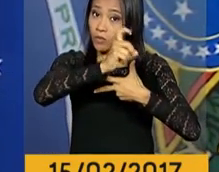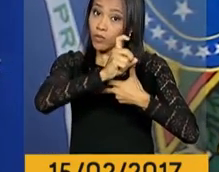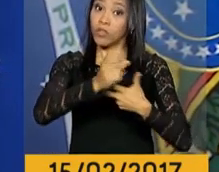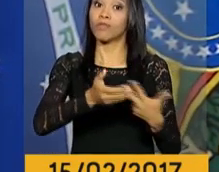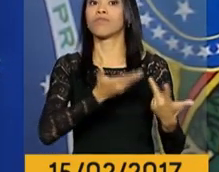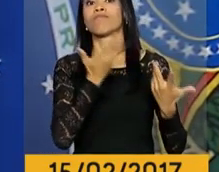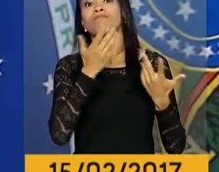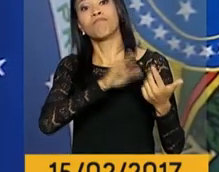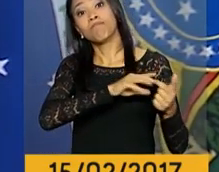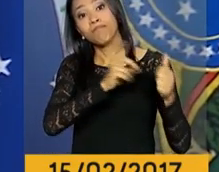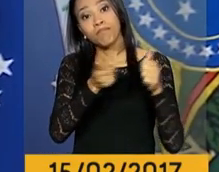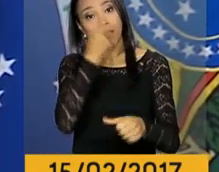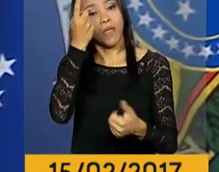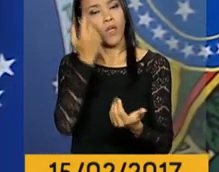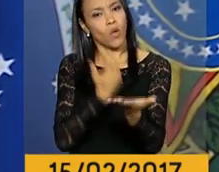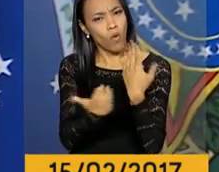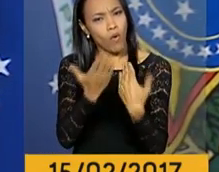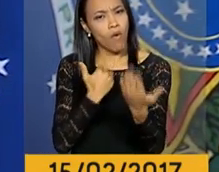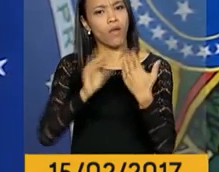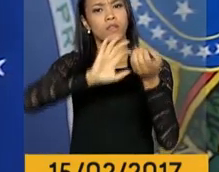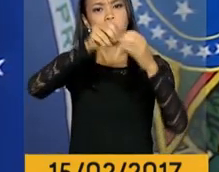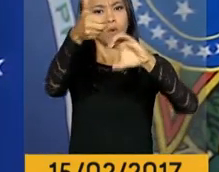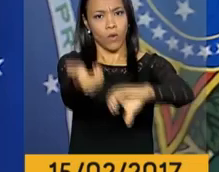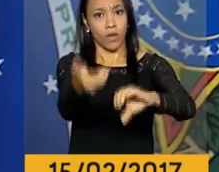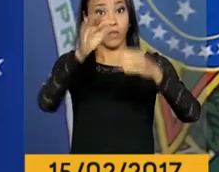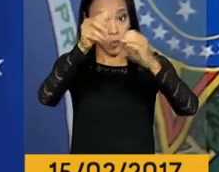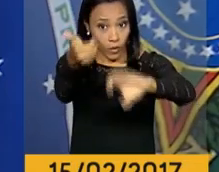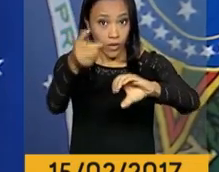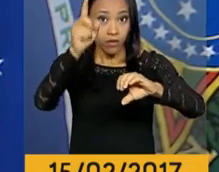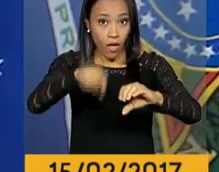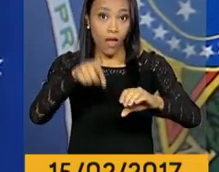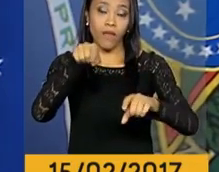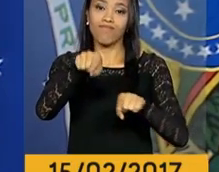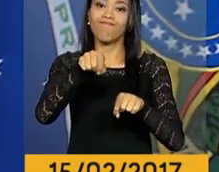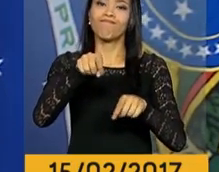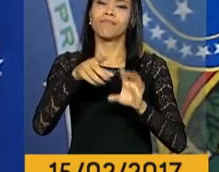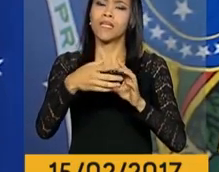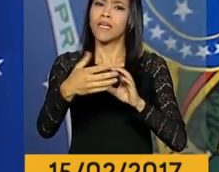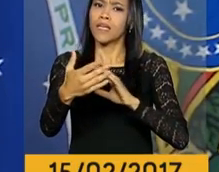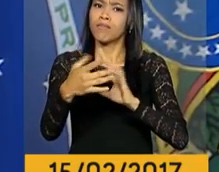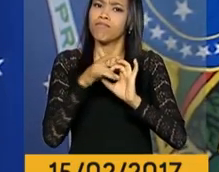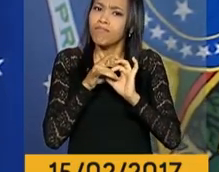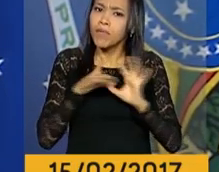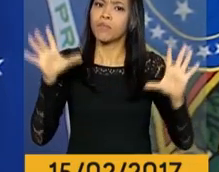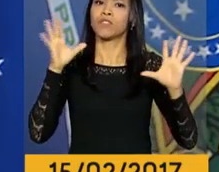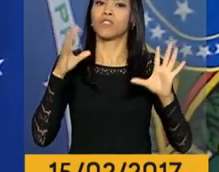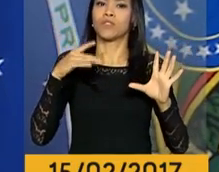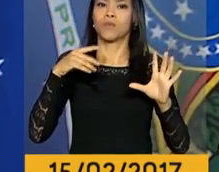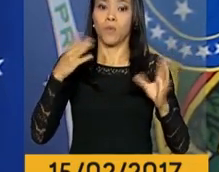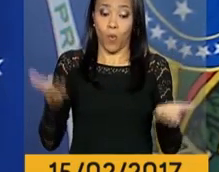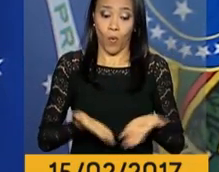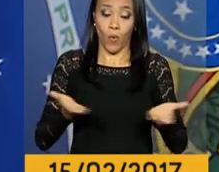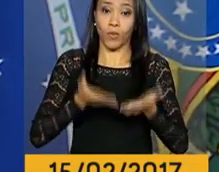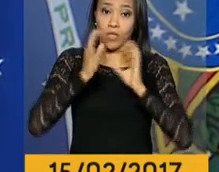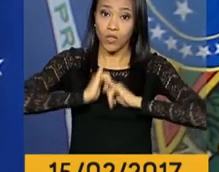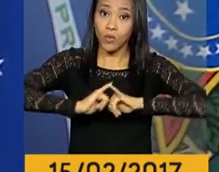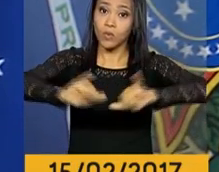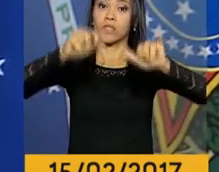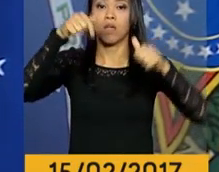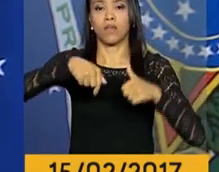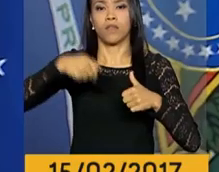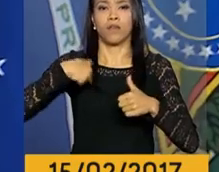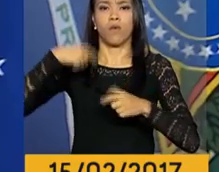lugar com o Congresso Nacional e o Congresso Nacional é que ao nosso lado tem permitido os anúncios que nós temos feito ao longo